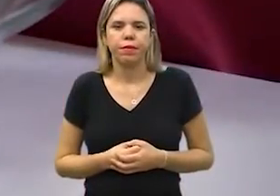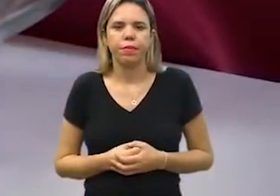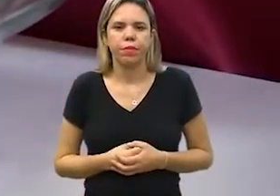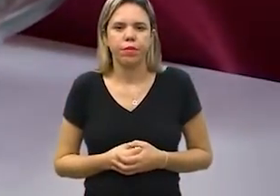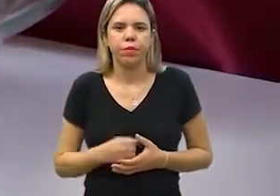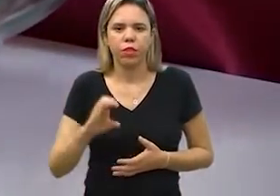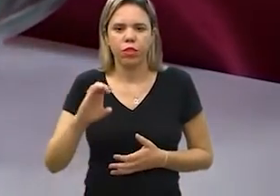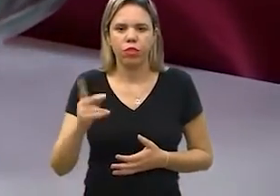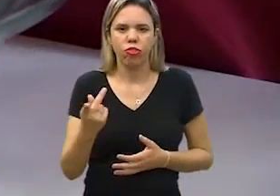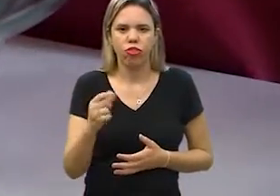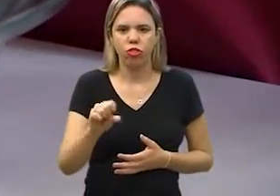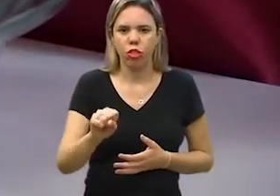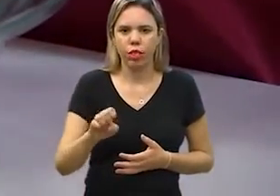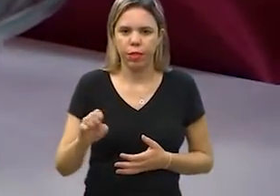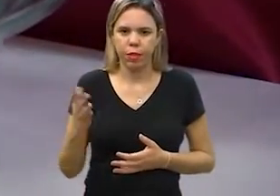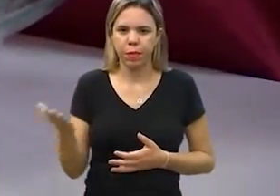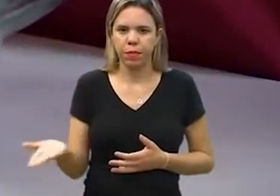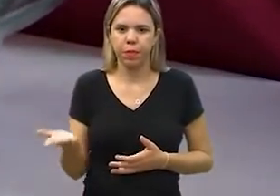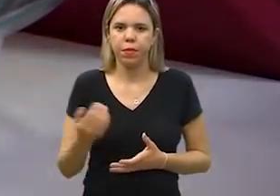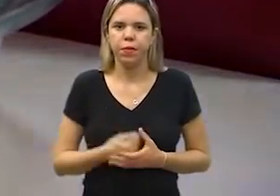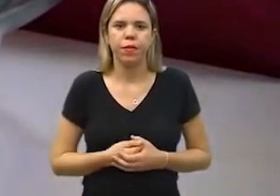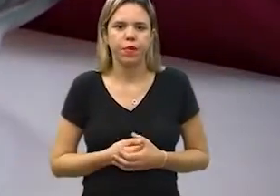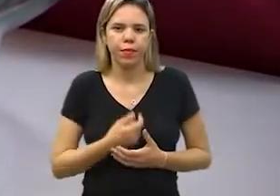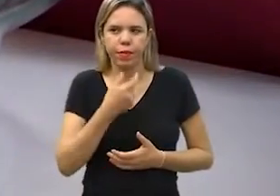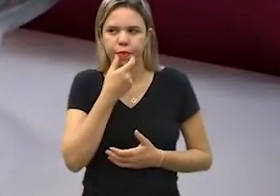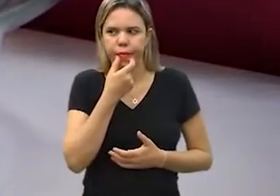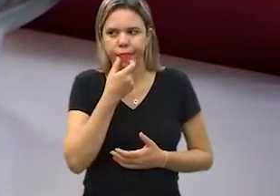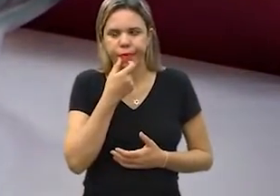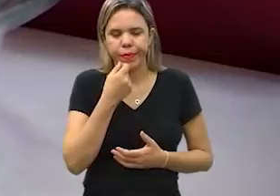o cream cheese